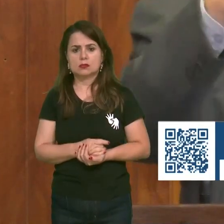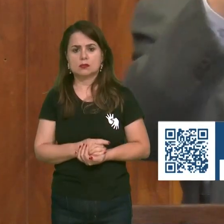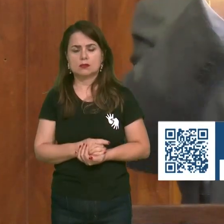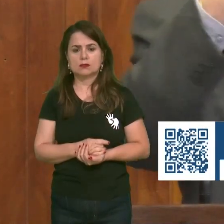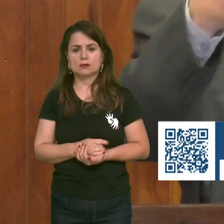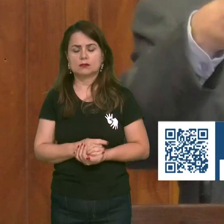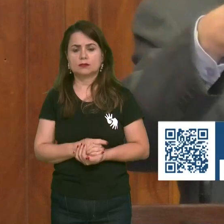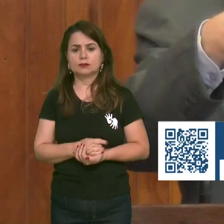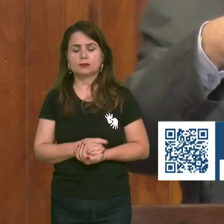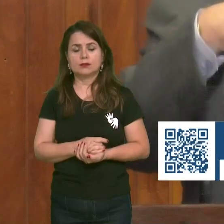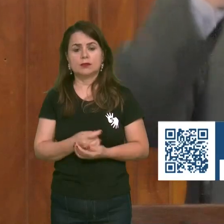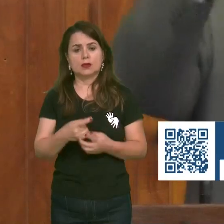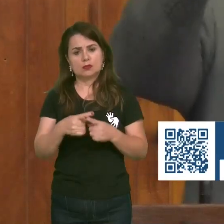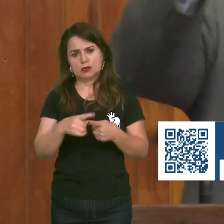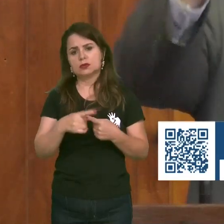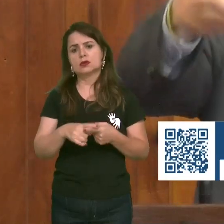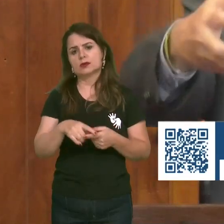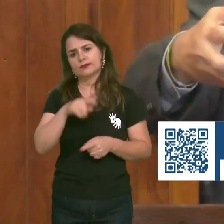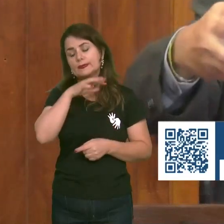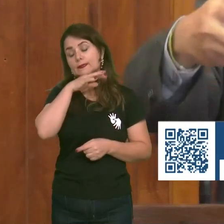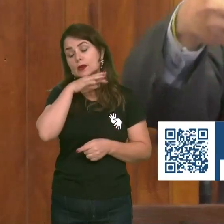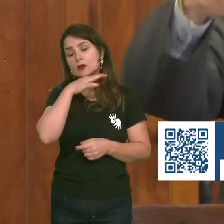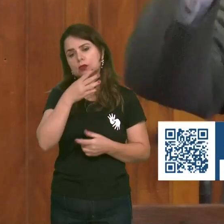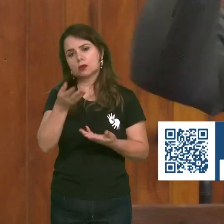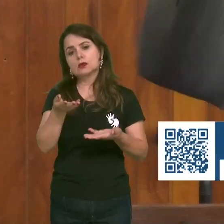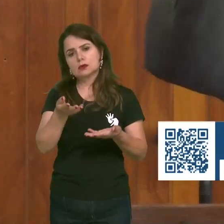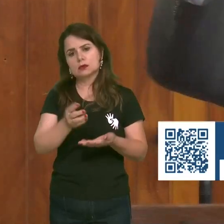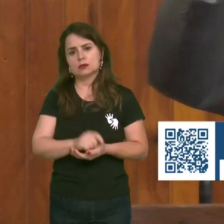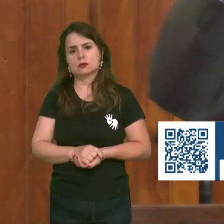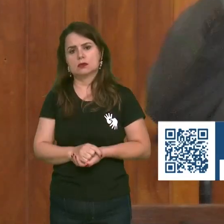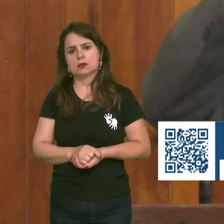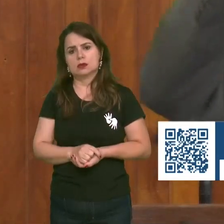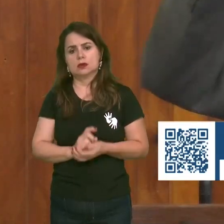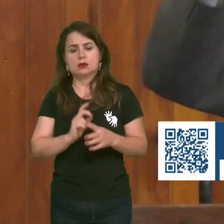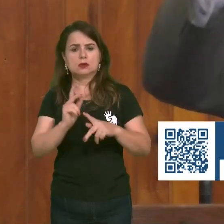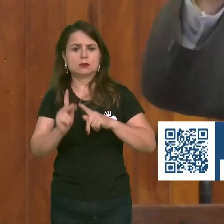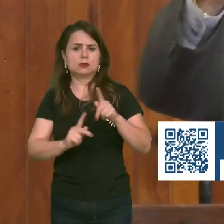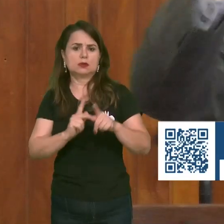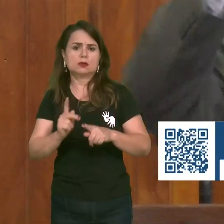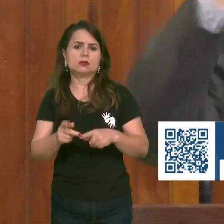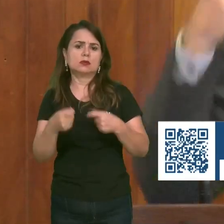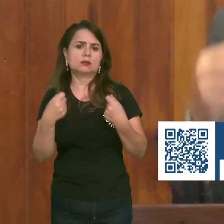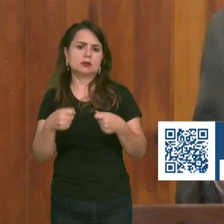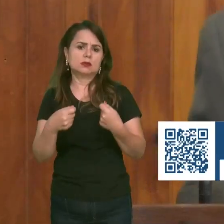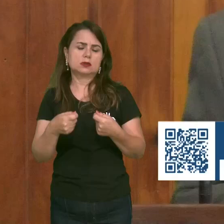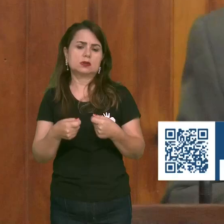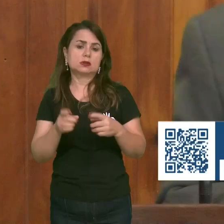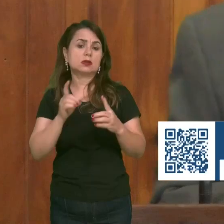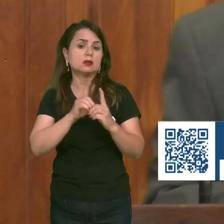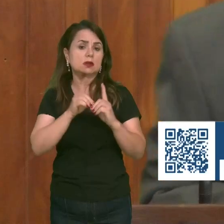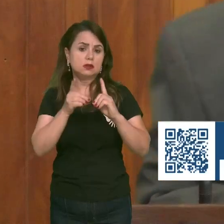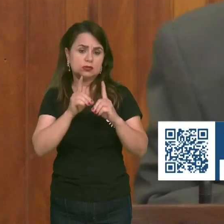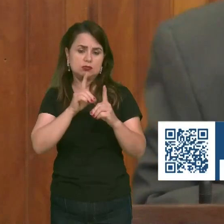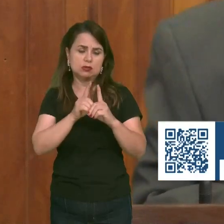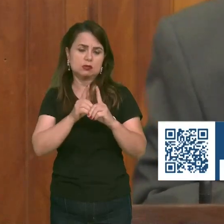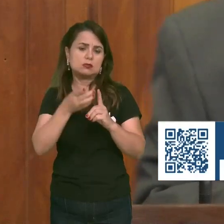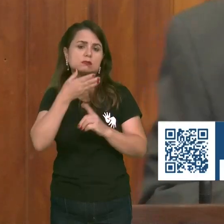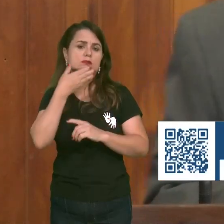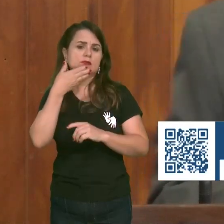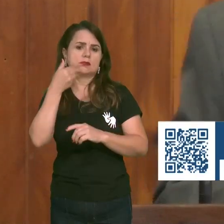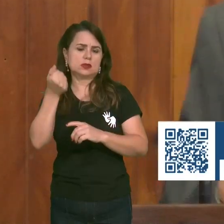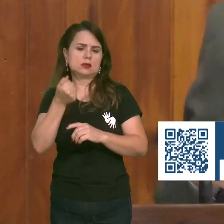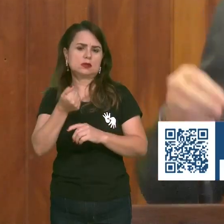precário vamos dizer assim a saúde para que as pessoas possam ter esse atendimento mais